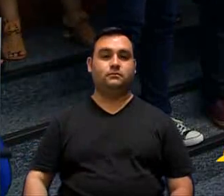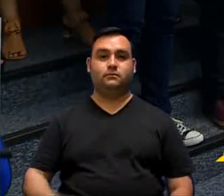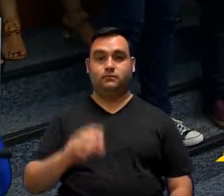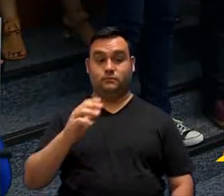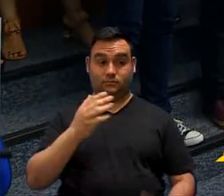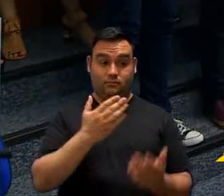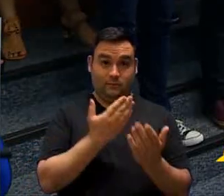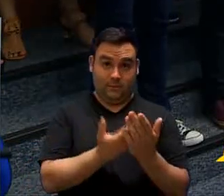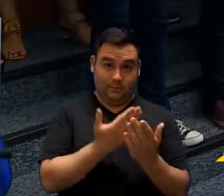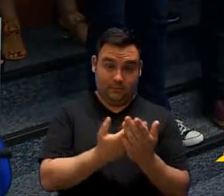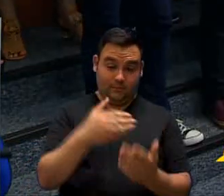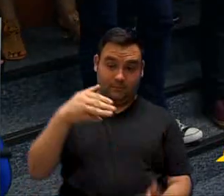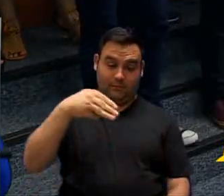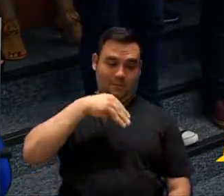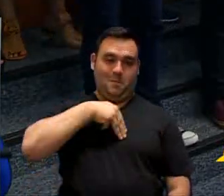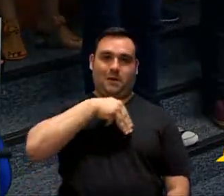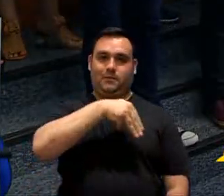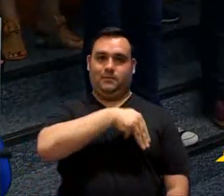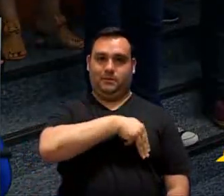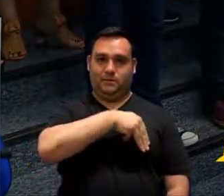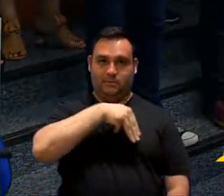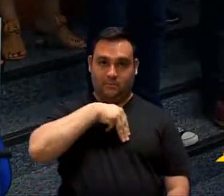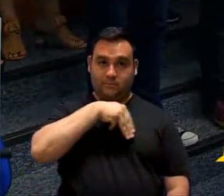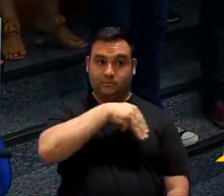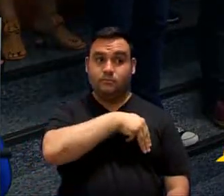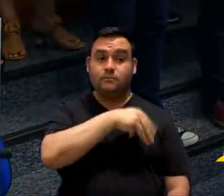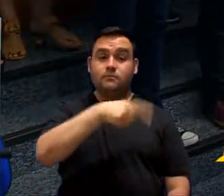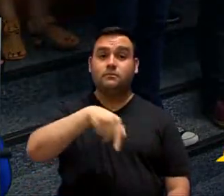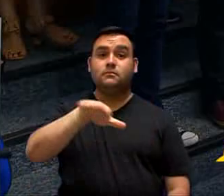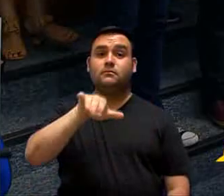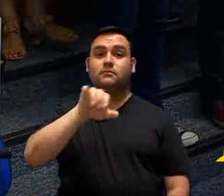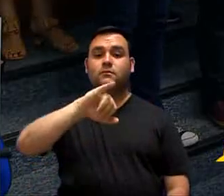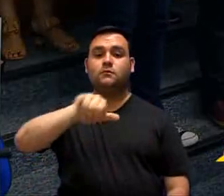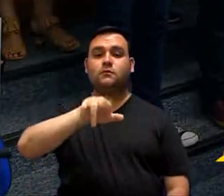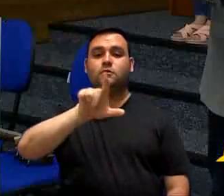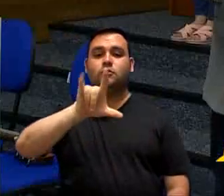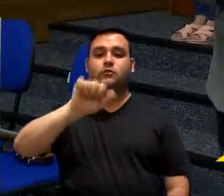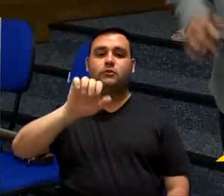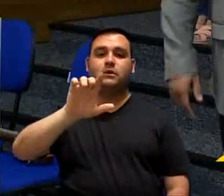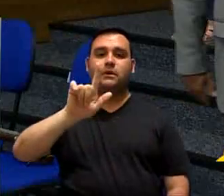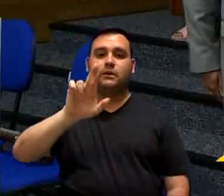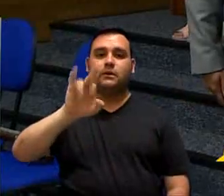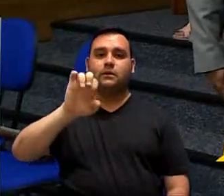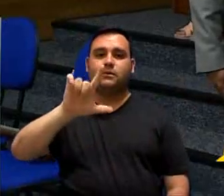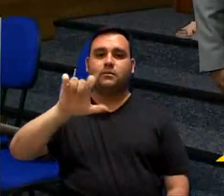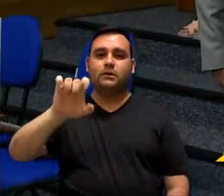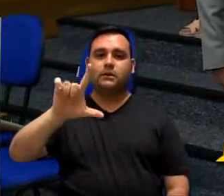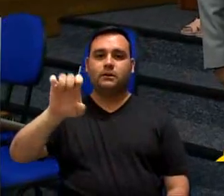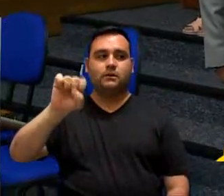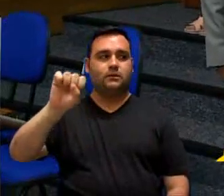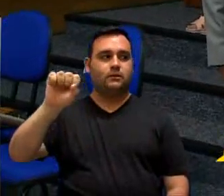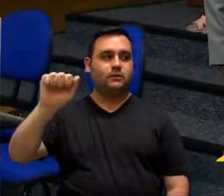Da Escola Matheus Mailaski, nós vamos chamar Júlia Gabriele da Silva Lessa.